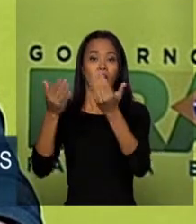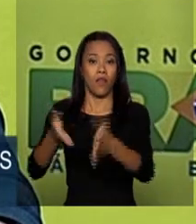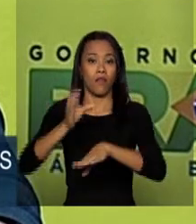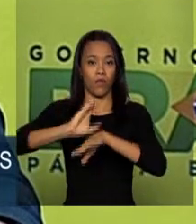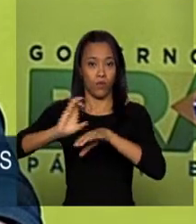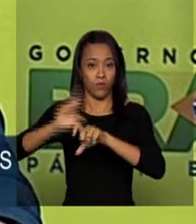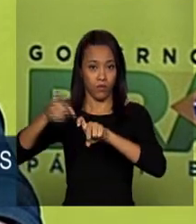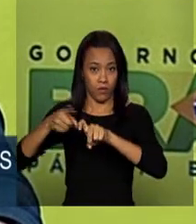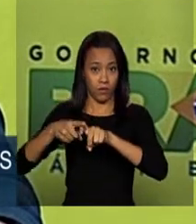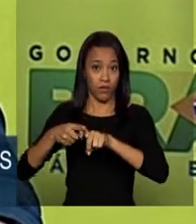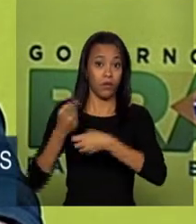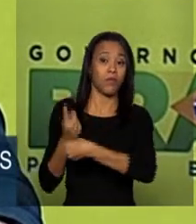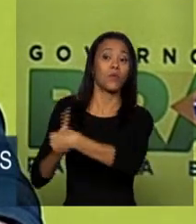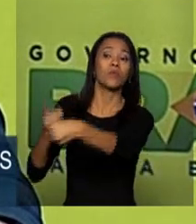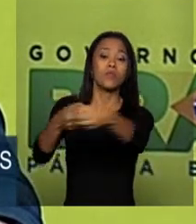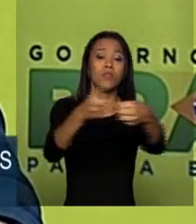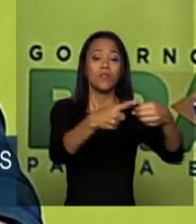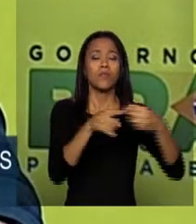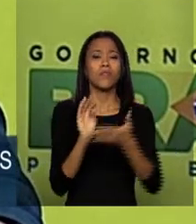maiores carências.